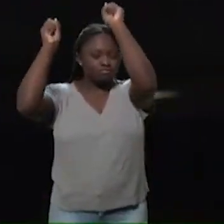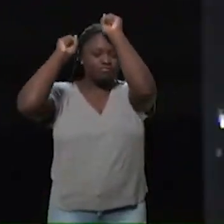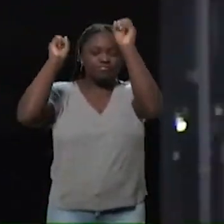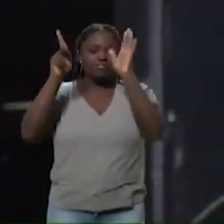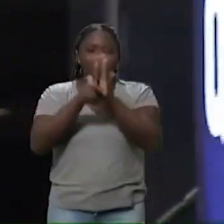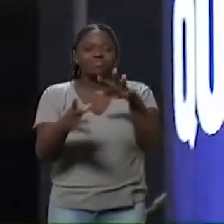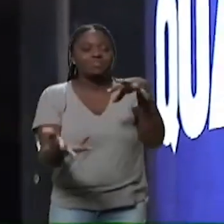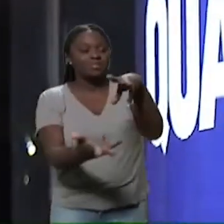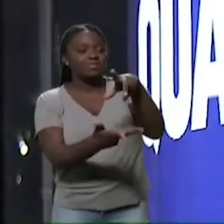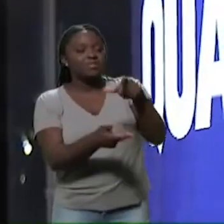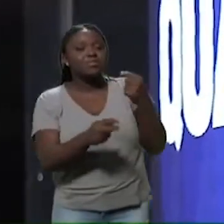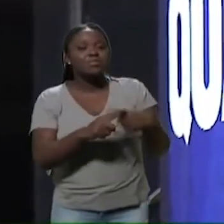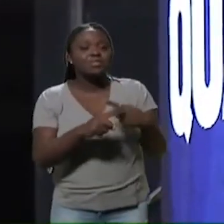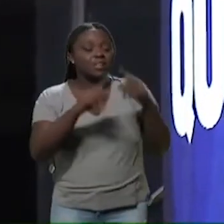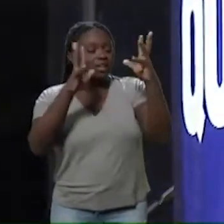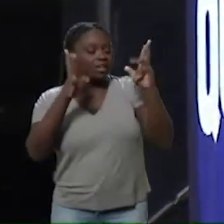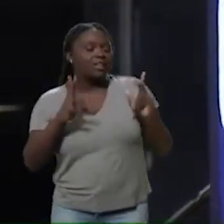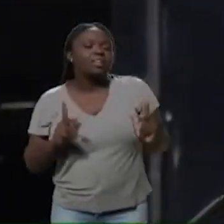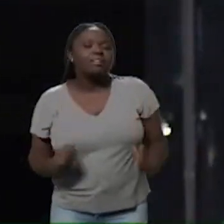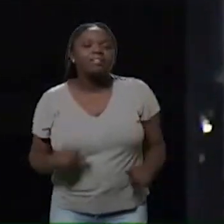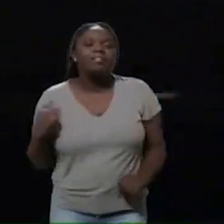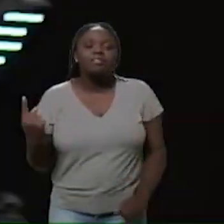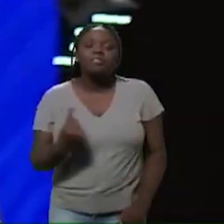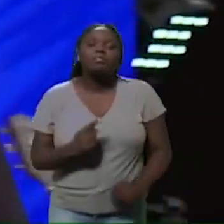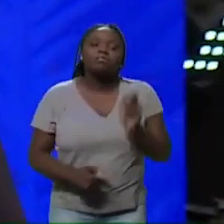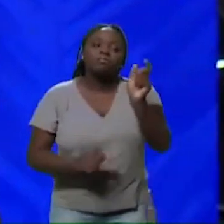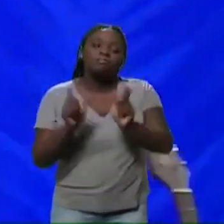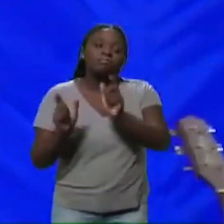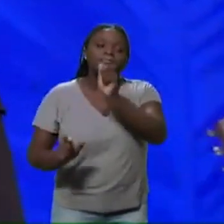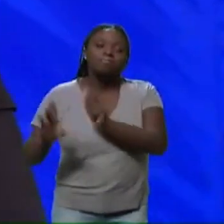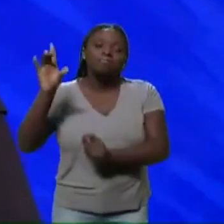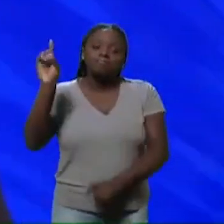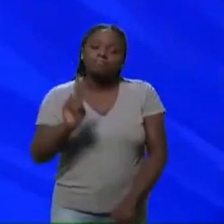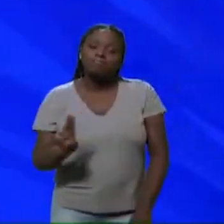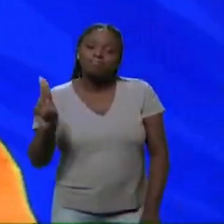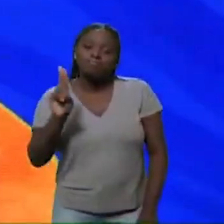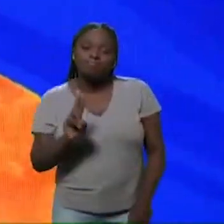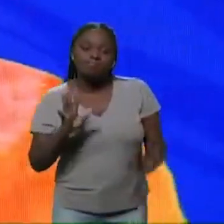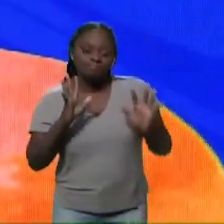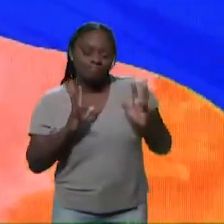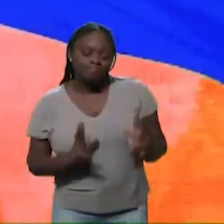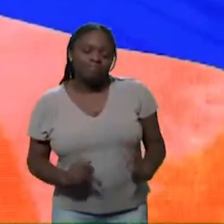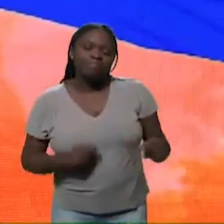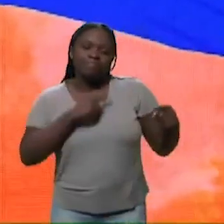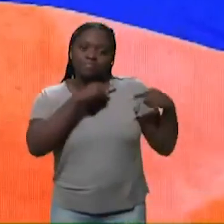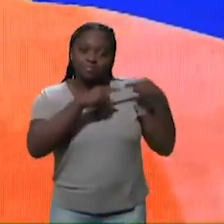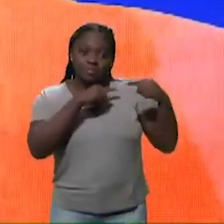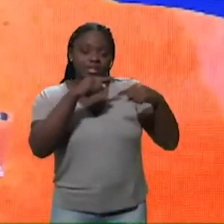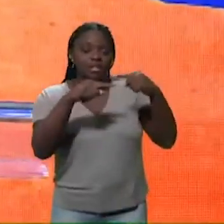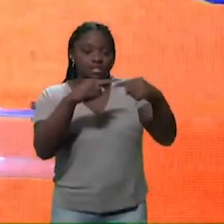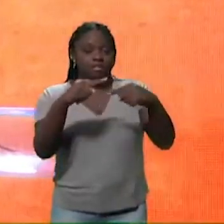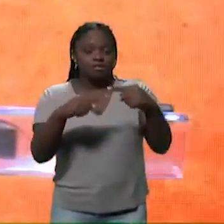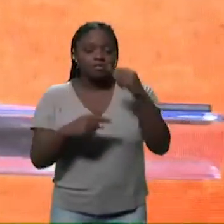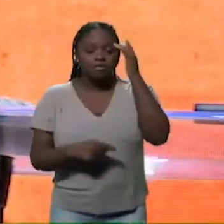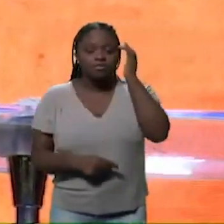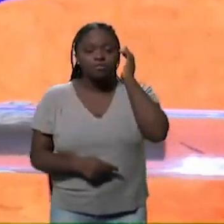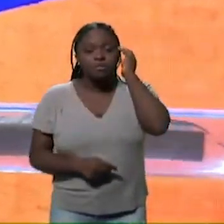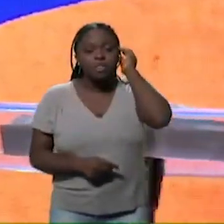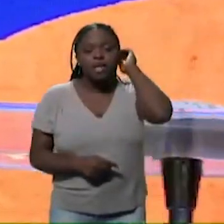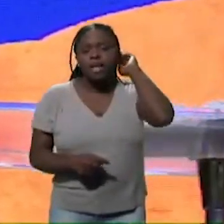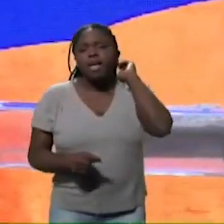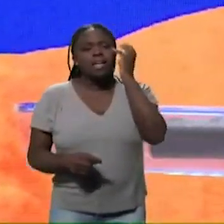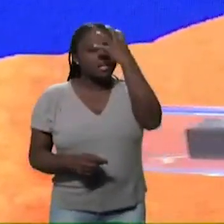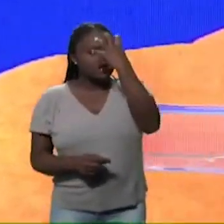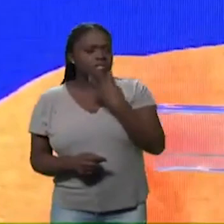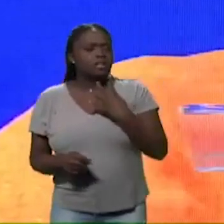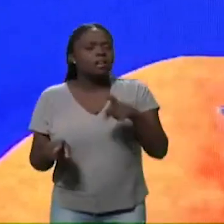Nós somos aqueles que Deus usa para limpar essa geração. E eu vou te contar mais, isso é tão sério, que